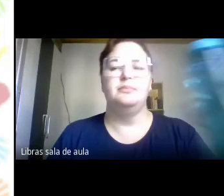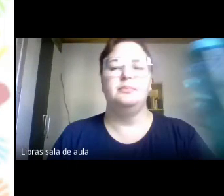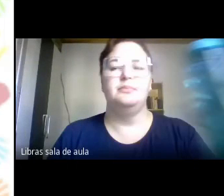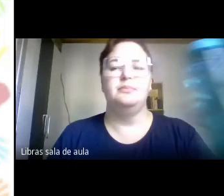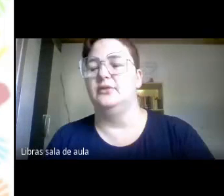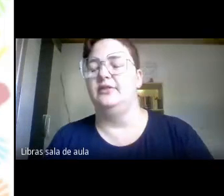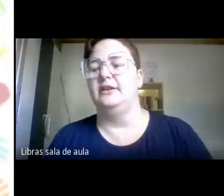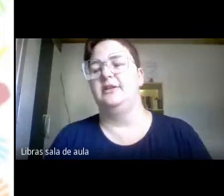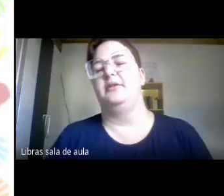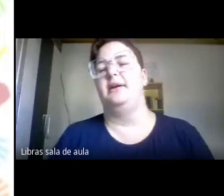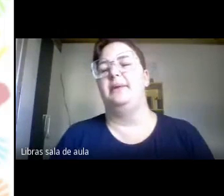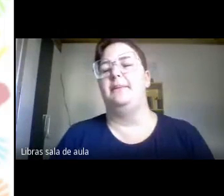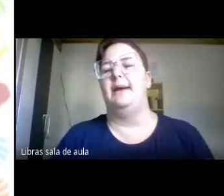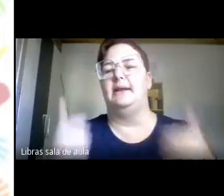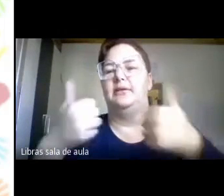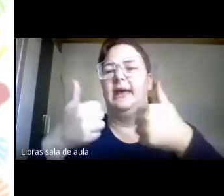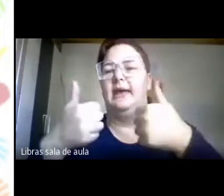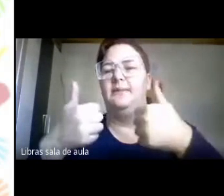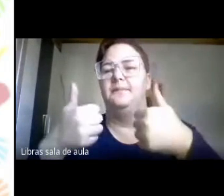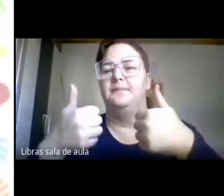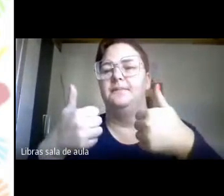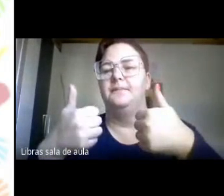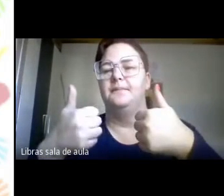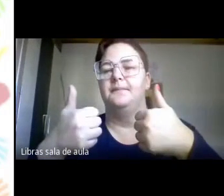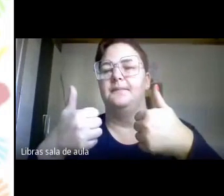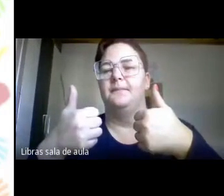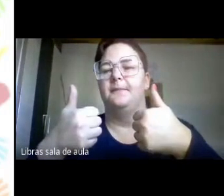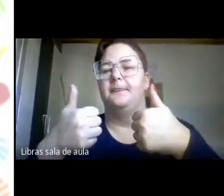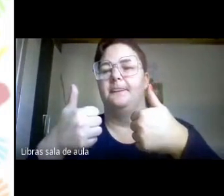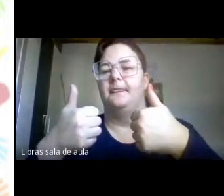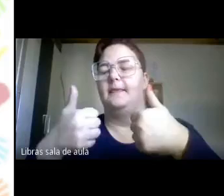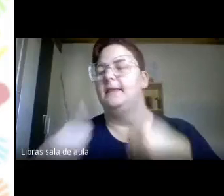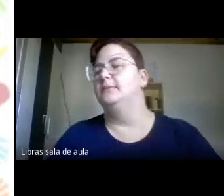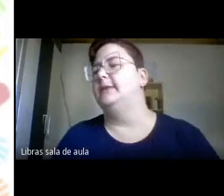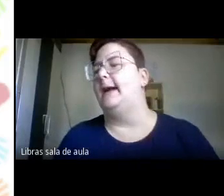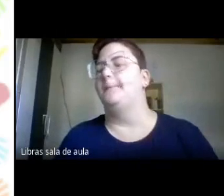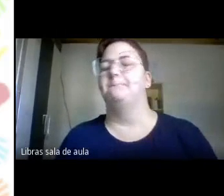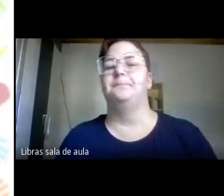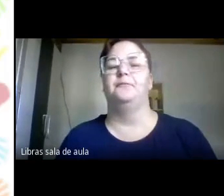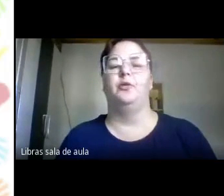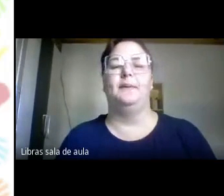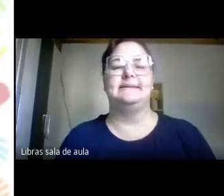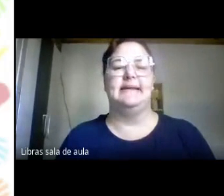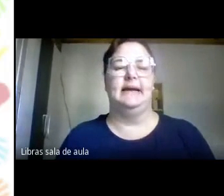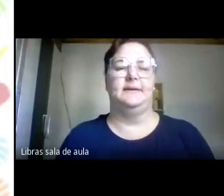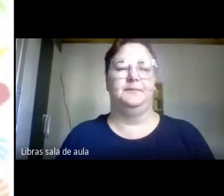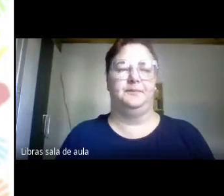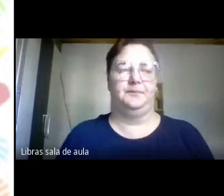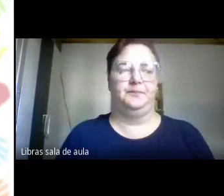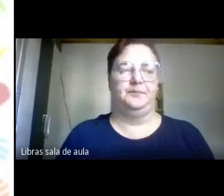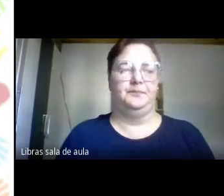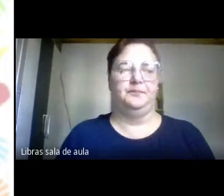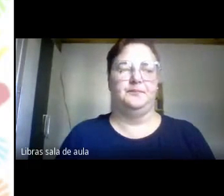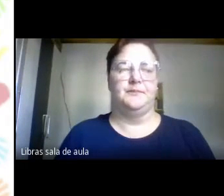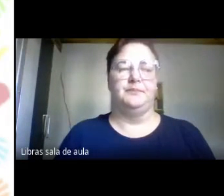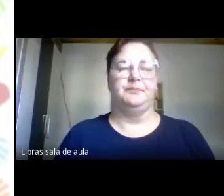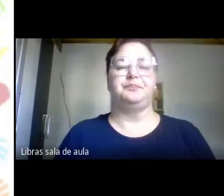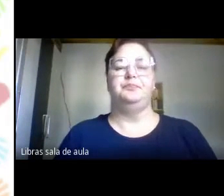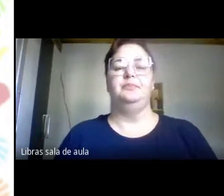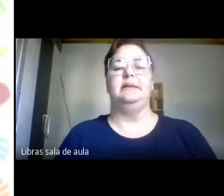Ângela e Liliana, que eu tô vendo que estão com a câmera aberta, ok? Então tá. Vou passar.